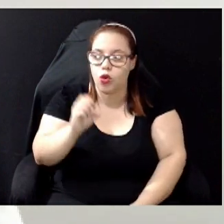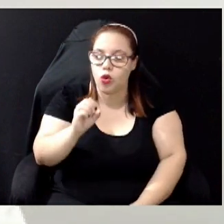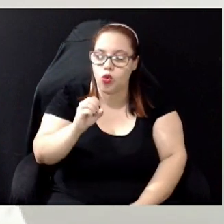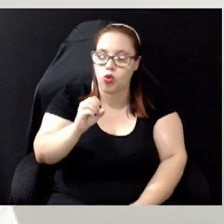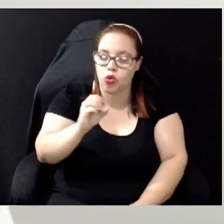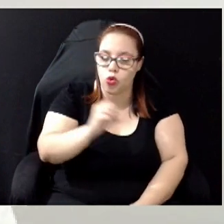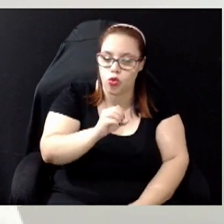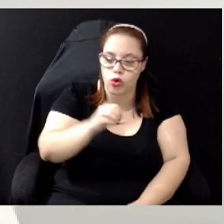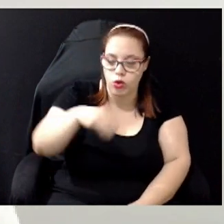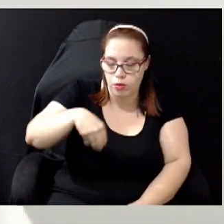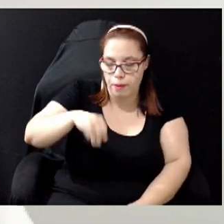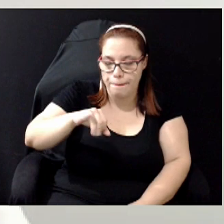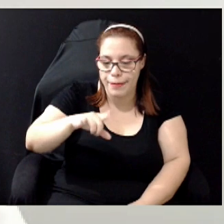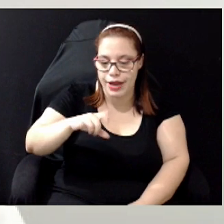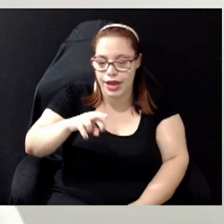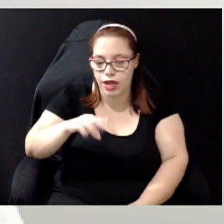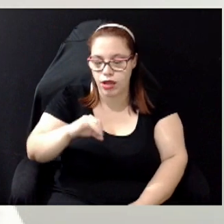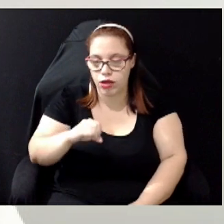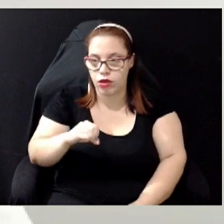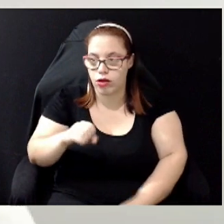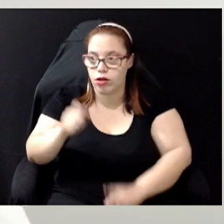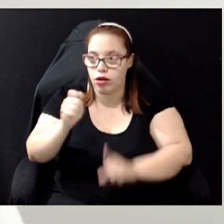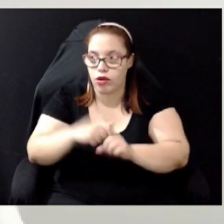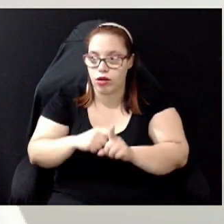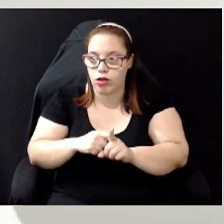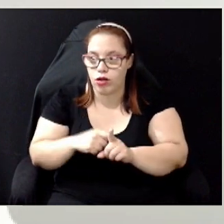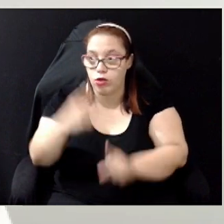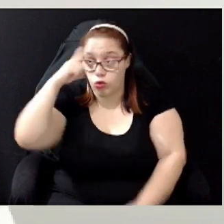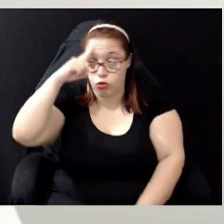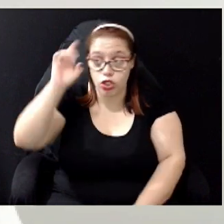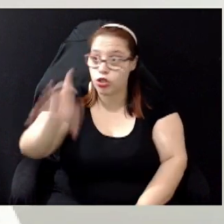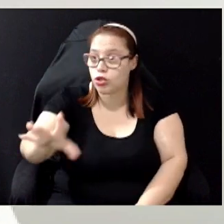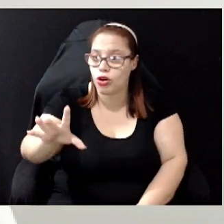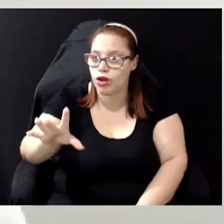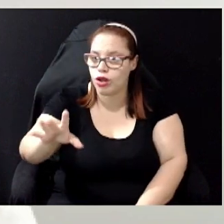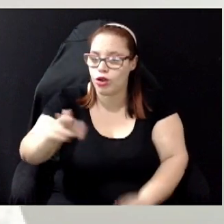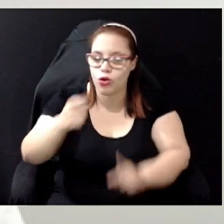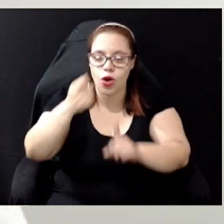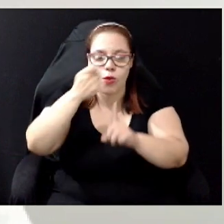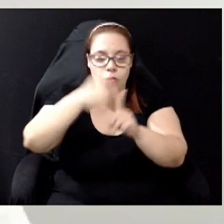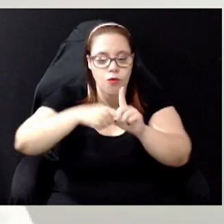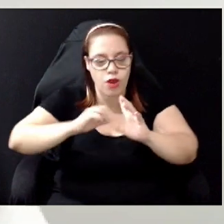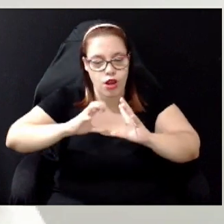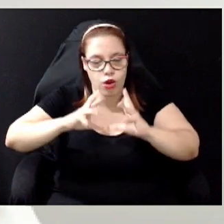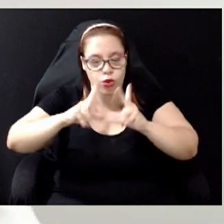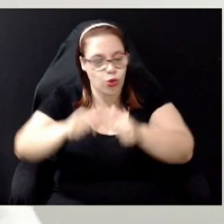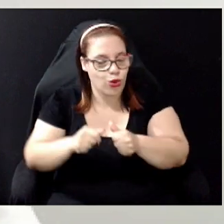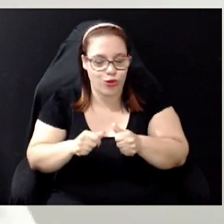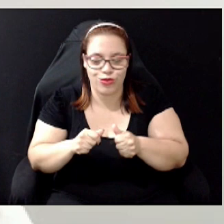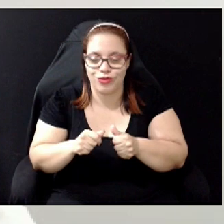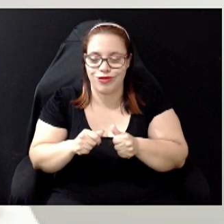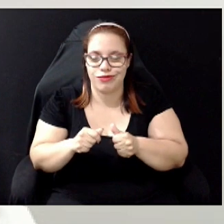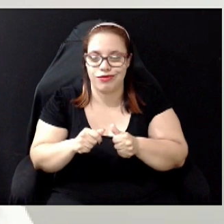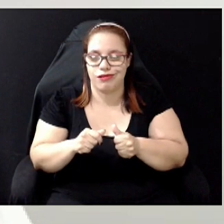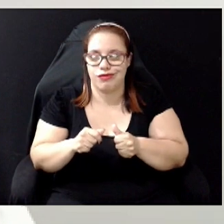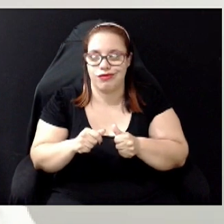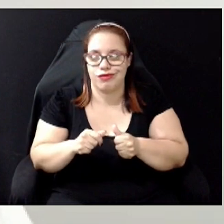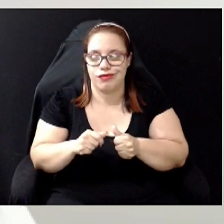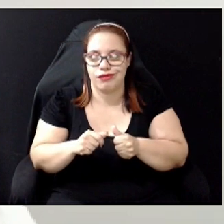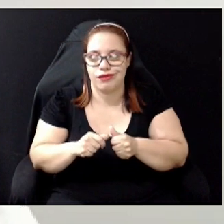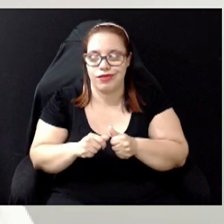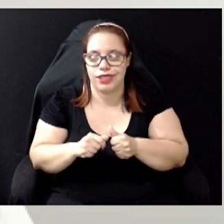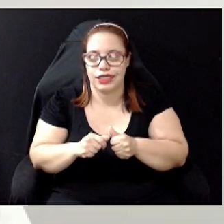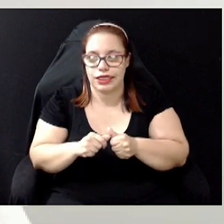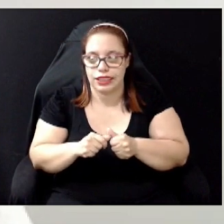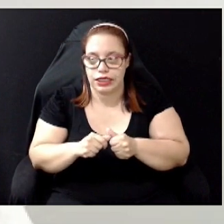200 milímetros de chuva, agora cai no mês 200 milímetros, mas num dia só, não é no mês todo. Então, essa questão, por isso que tem que